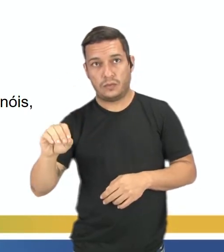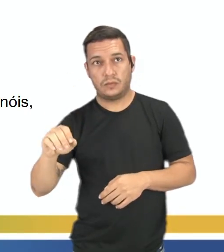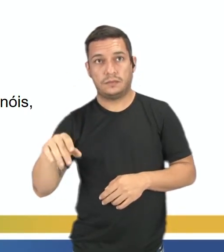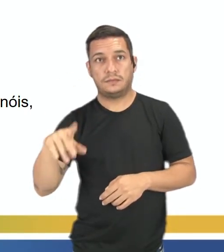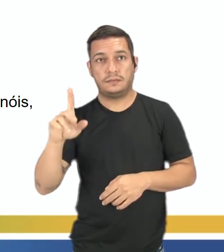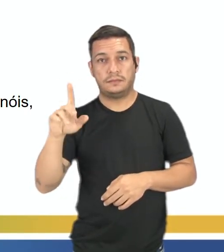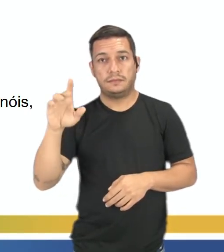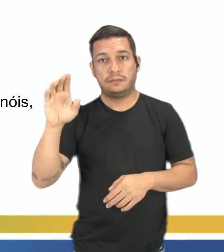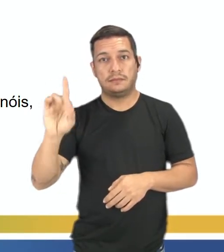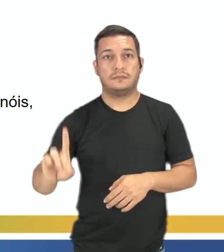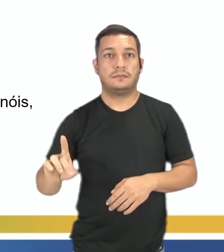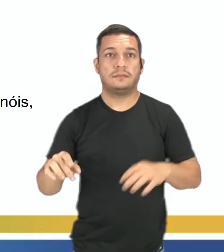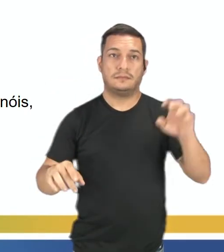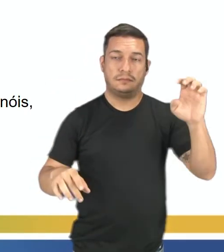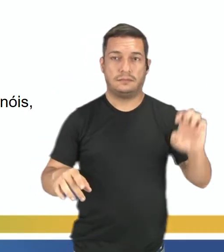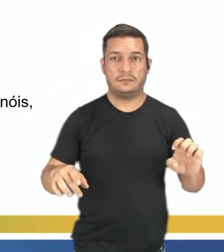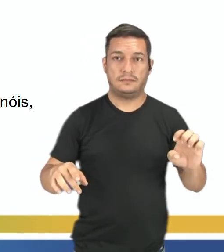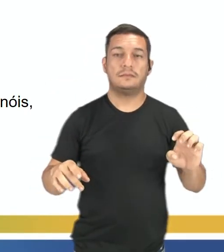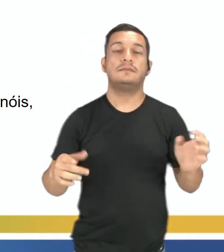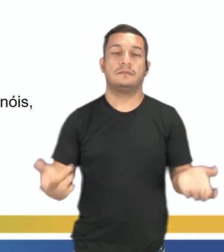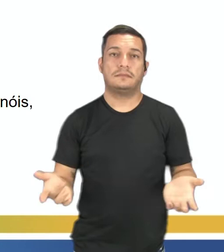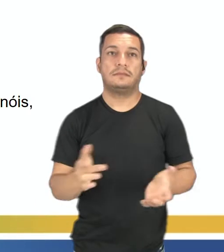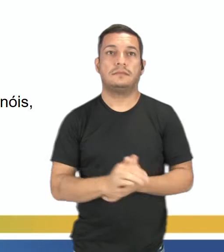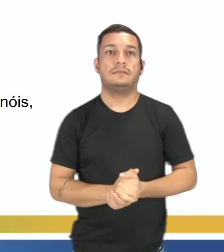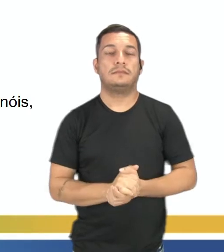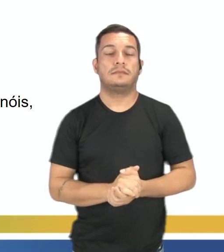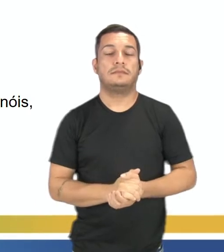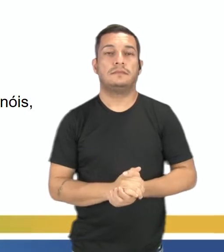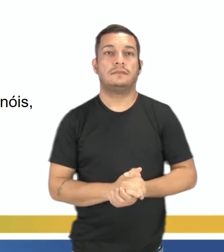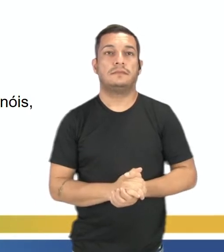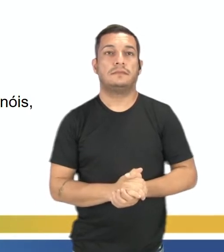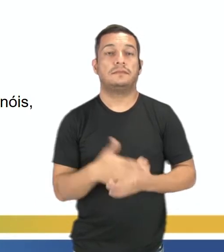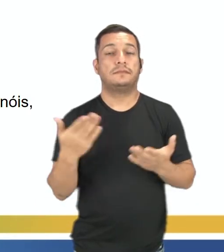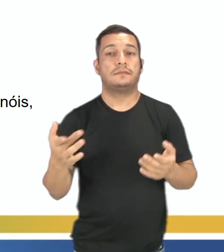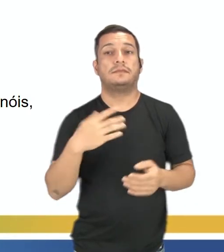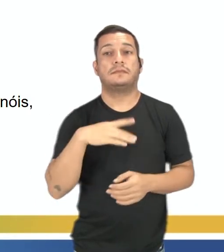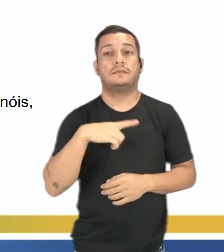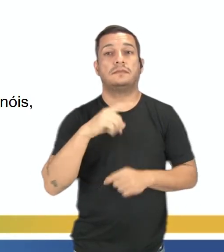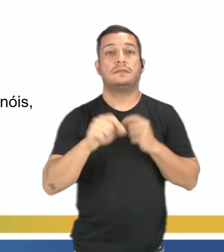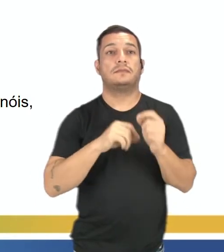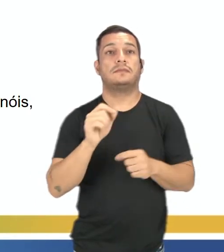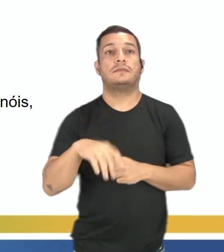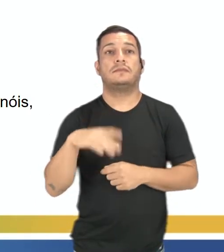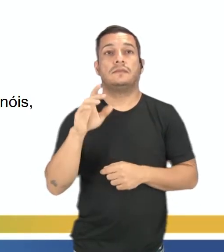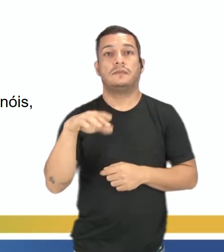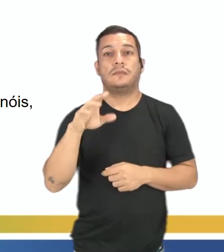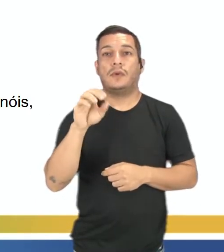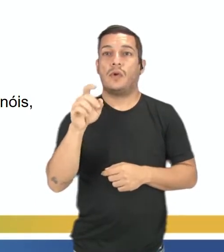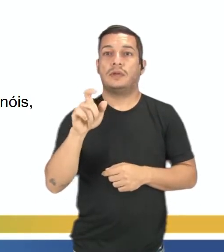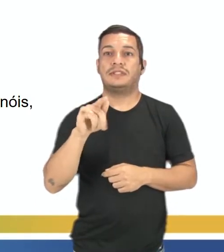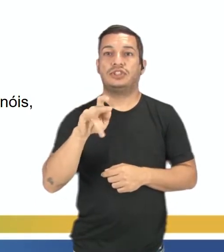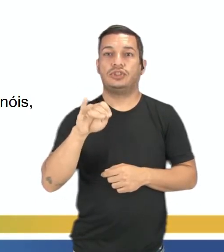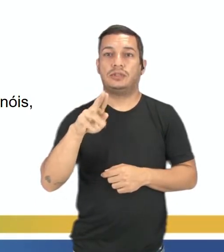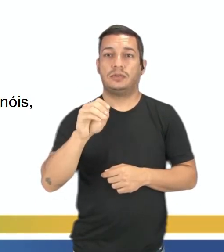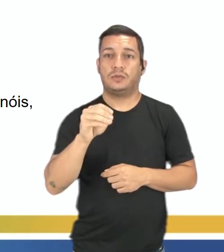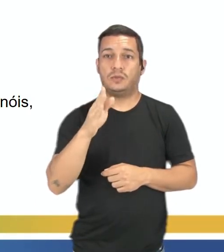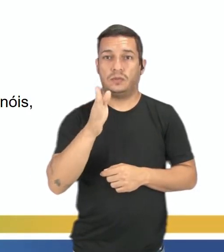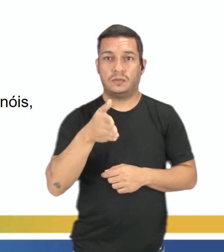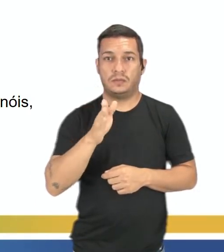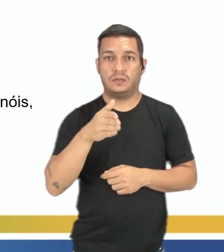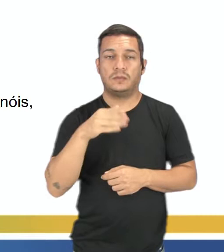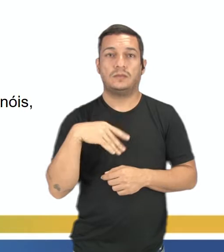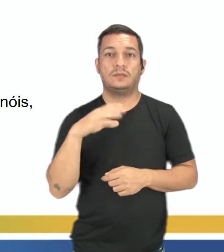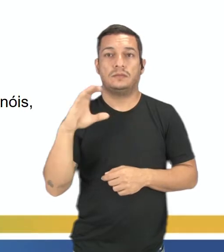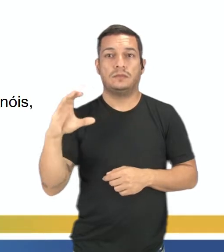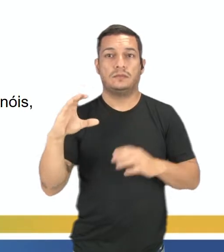beleza e uma cadeia de carbono para o lado esquerdo então quando eu tenho hetero átomo de oxigênio entre